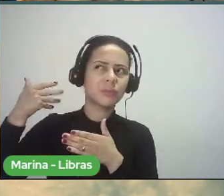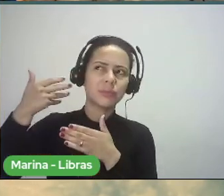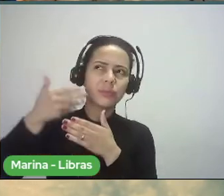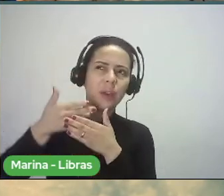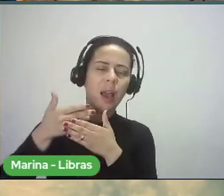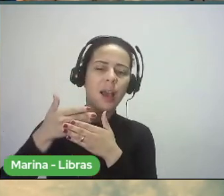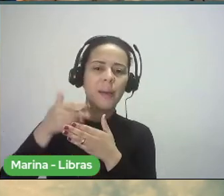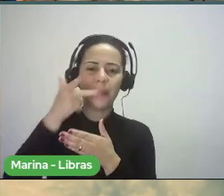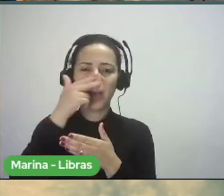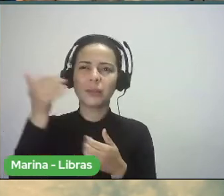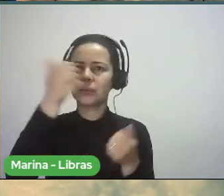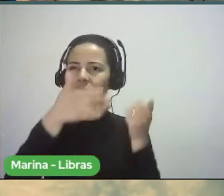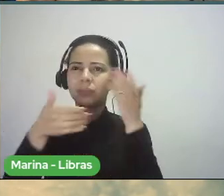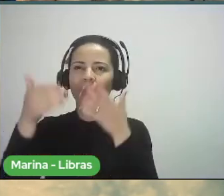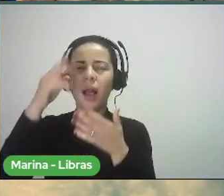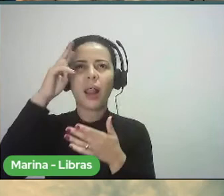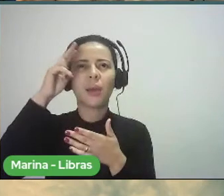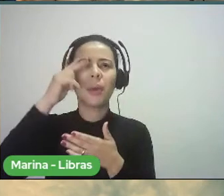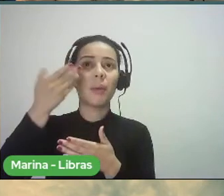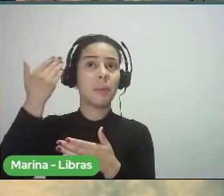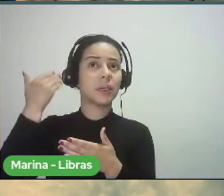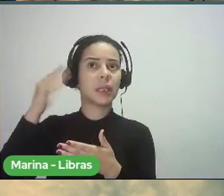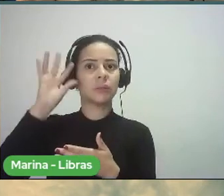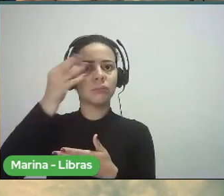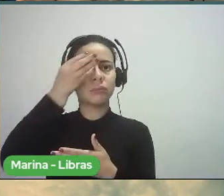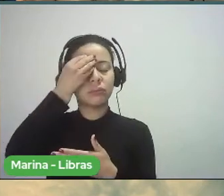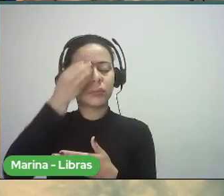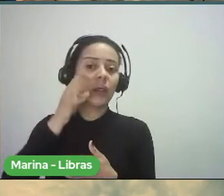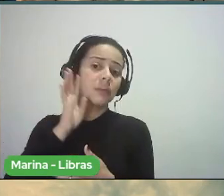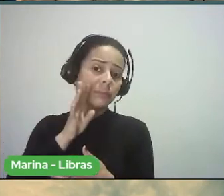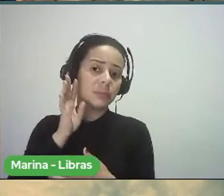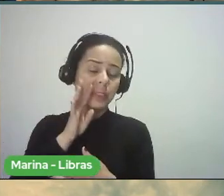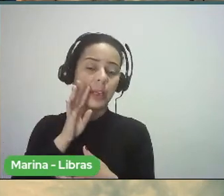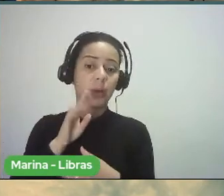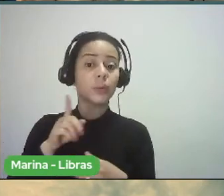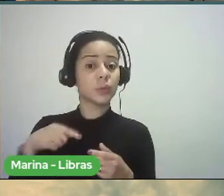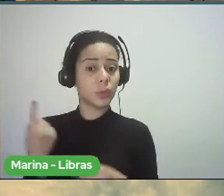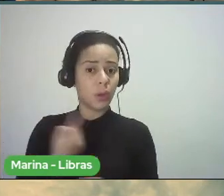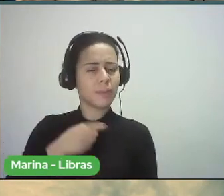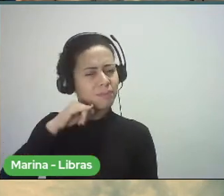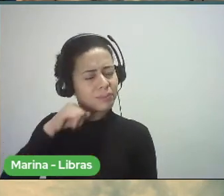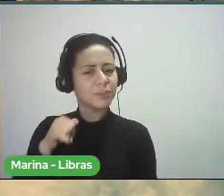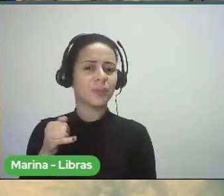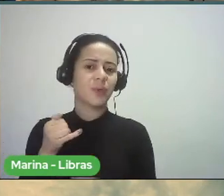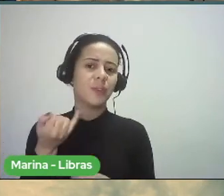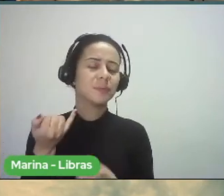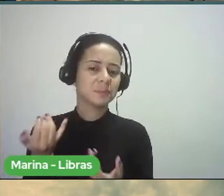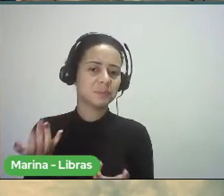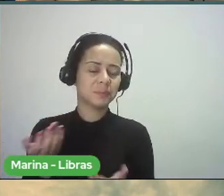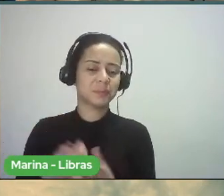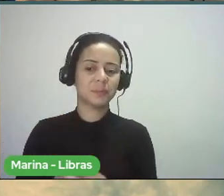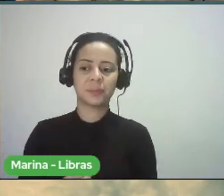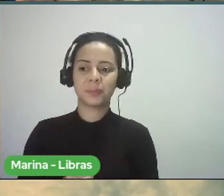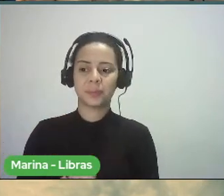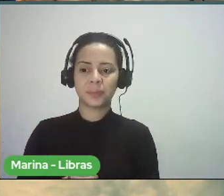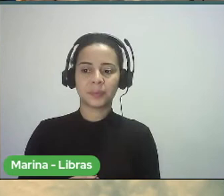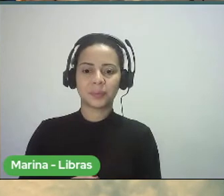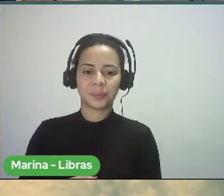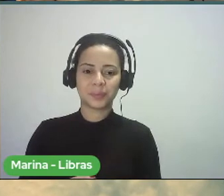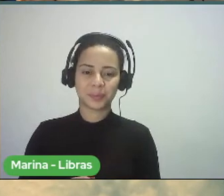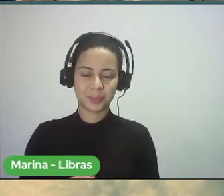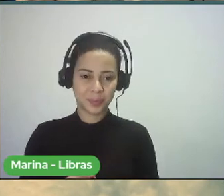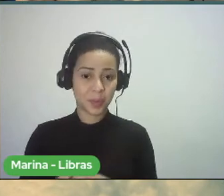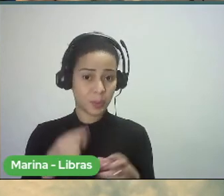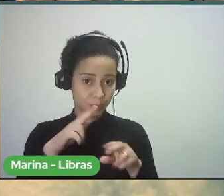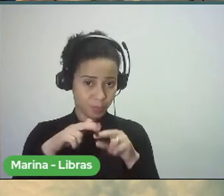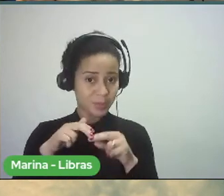dessa iniciativa ou desse engajamento ser muito mais proveitosa para todas as pessoas envolvidas é importante que a